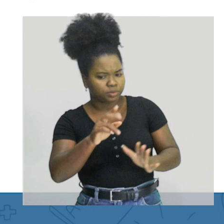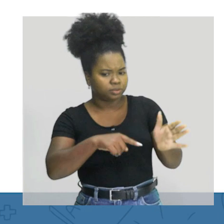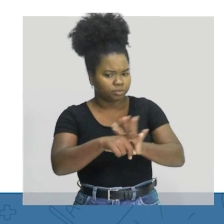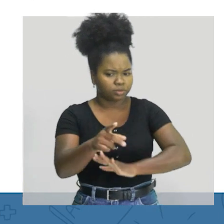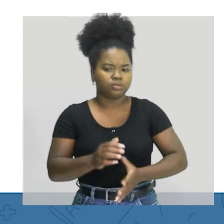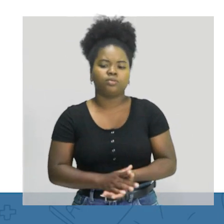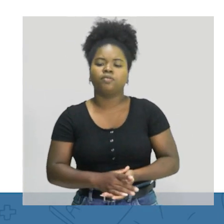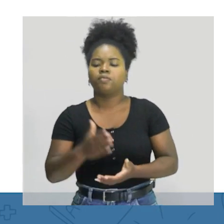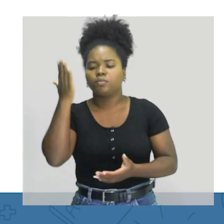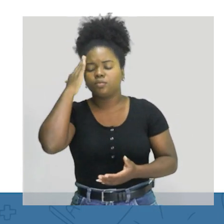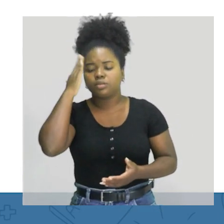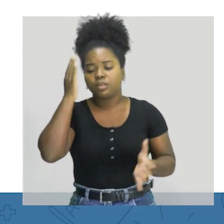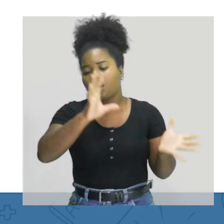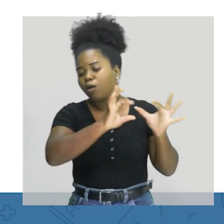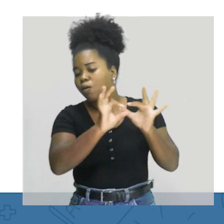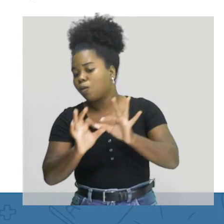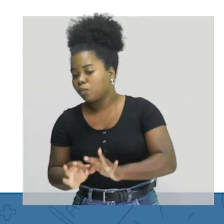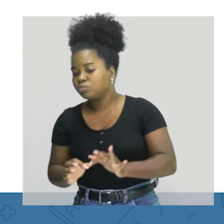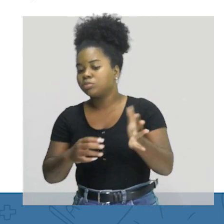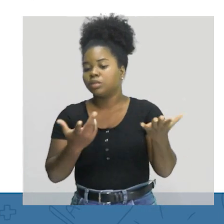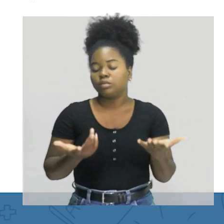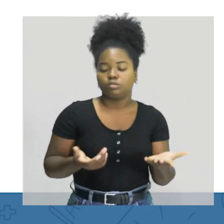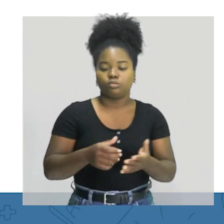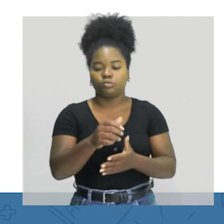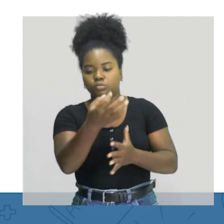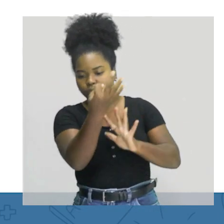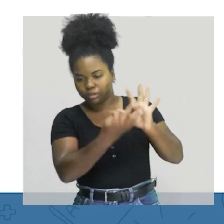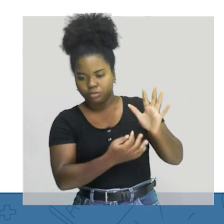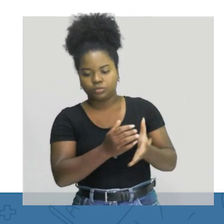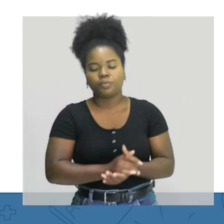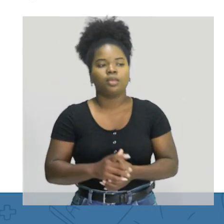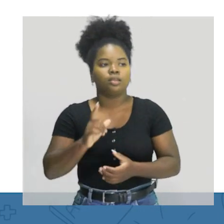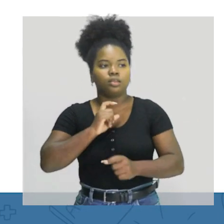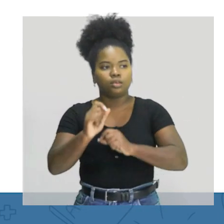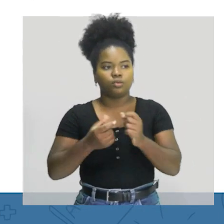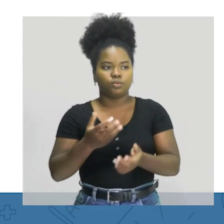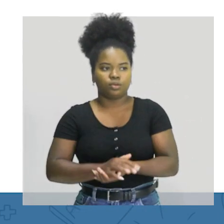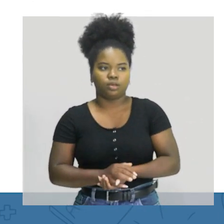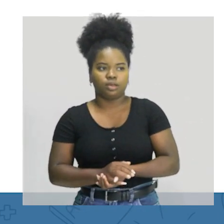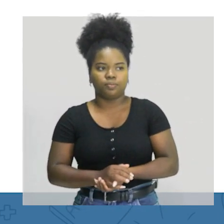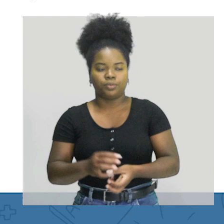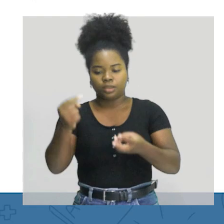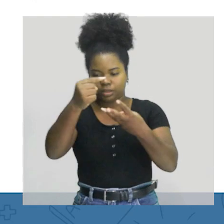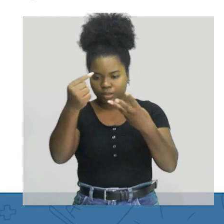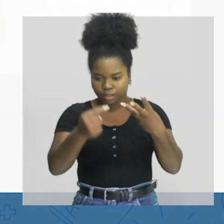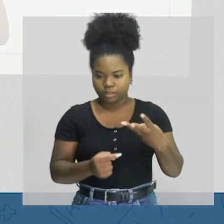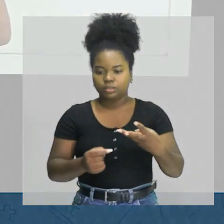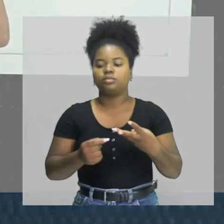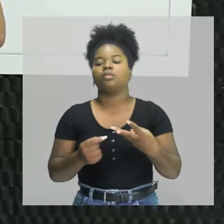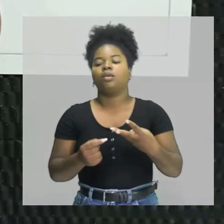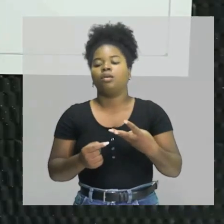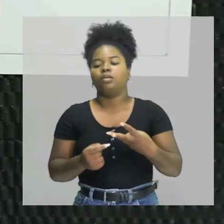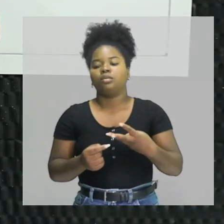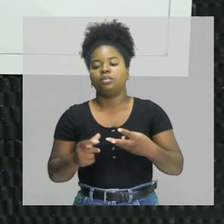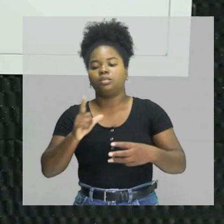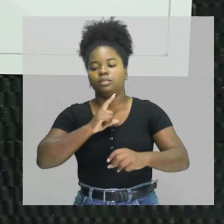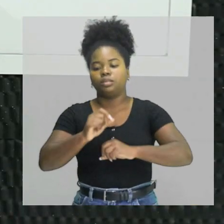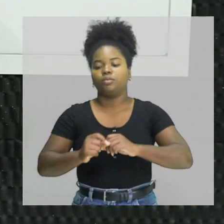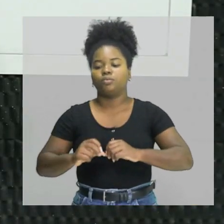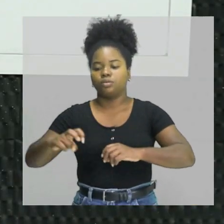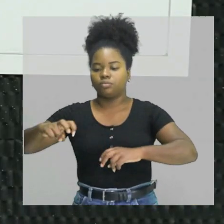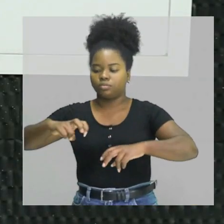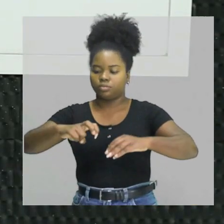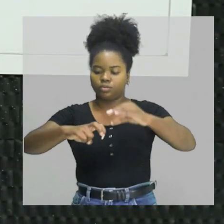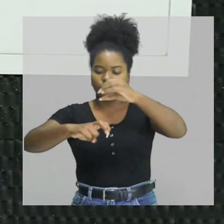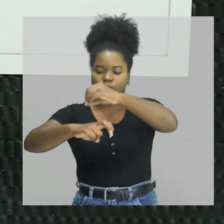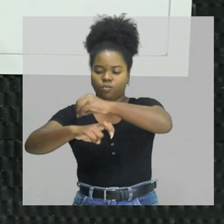entender o contexto. Você tem aqui 3 dutos, né? Sobre a carroceria do caminhão. Quais são as